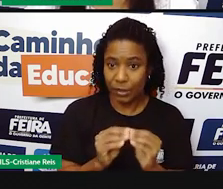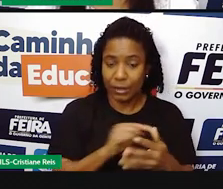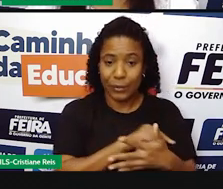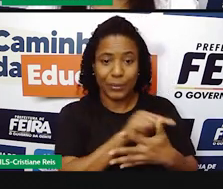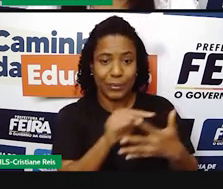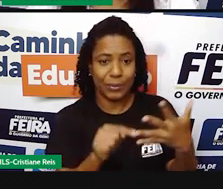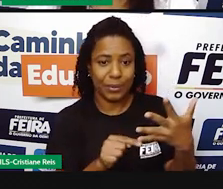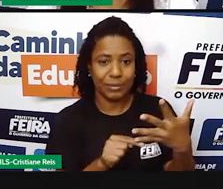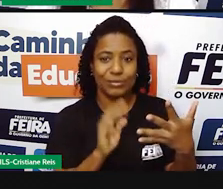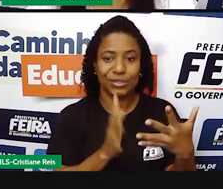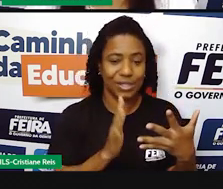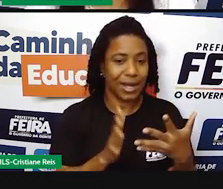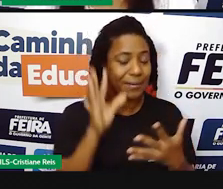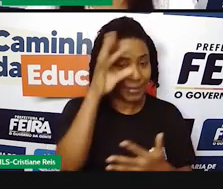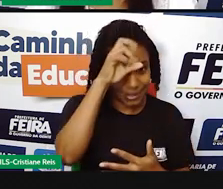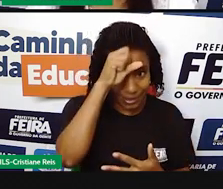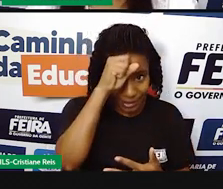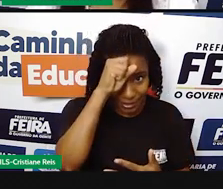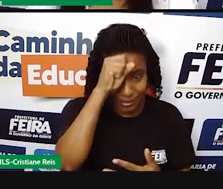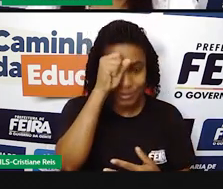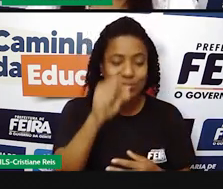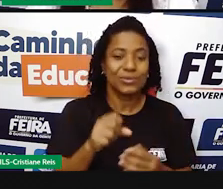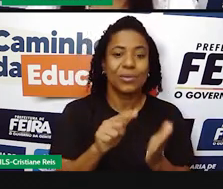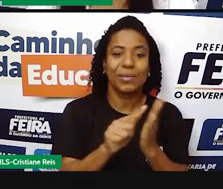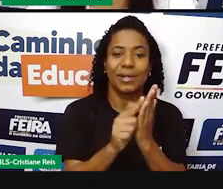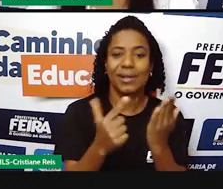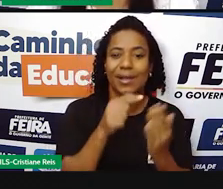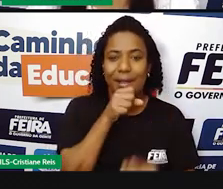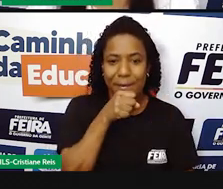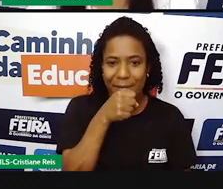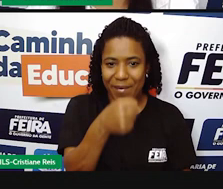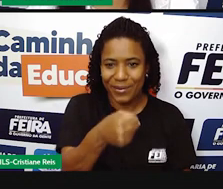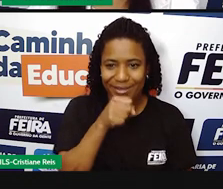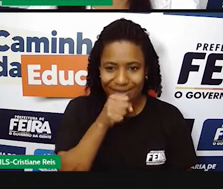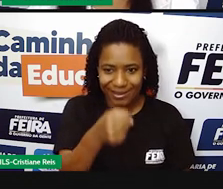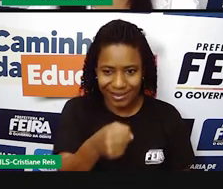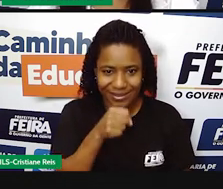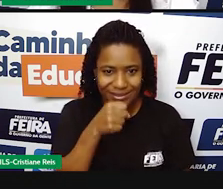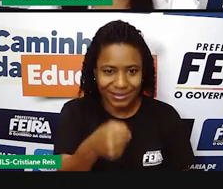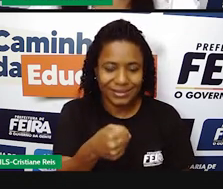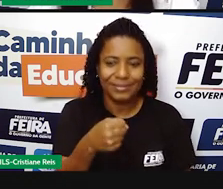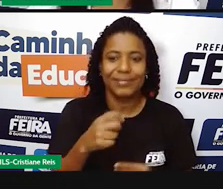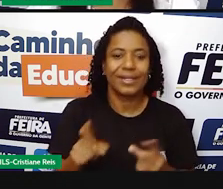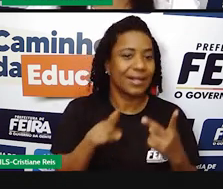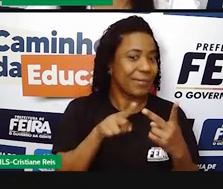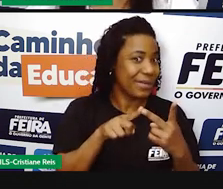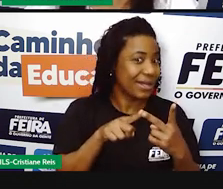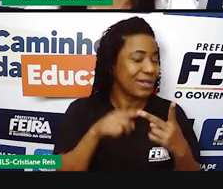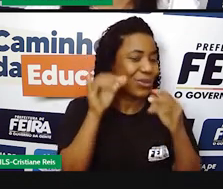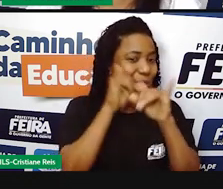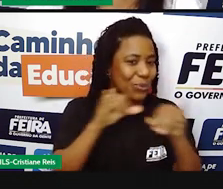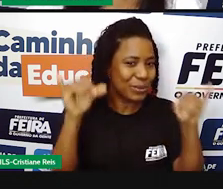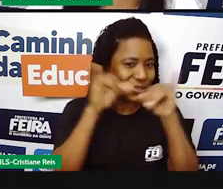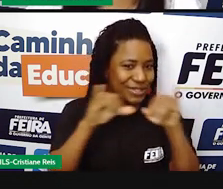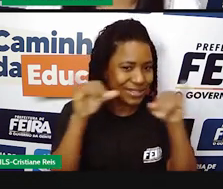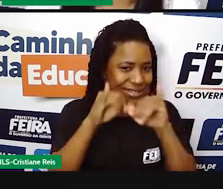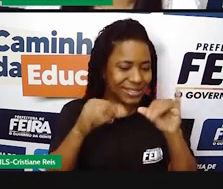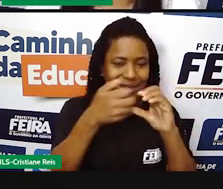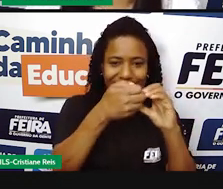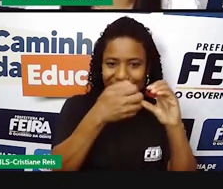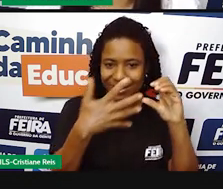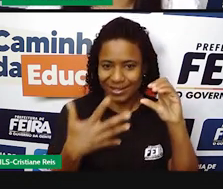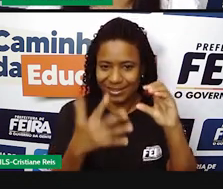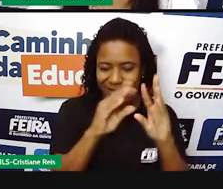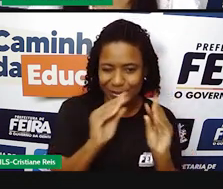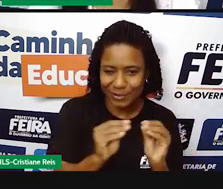sobre reportagem, também já vimos algumas coisas, algumas características da notícia, e também já estudamos, né,